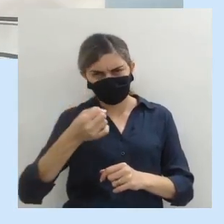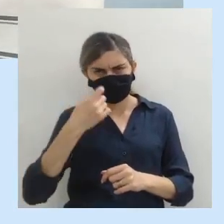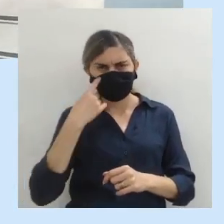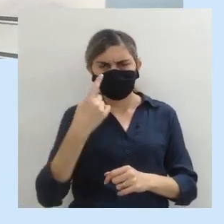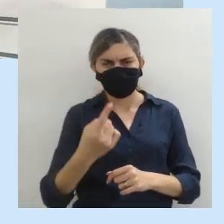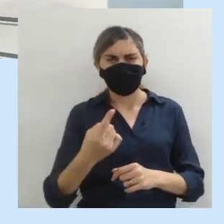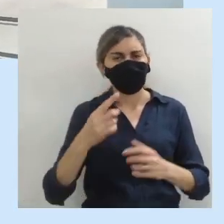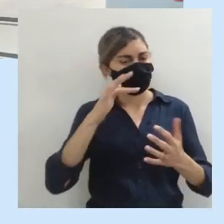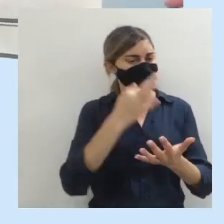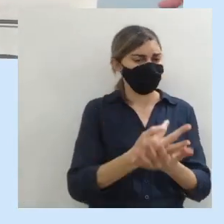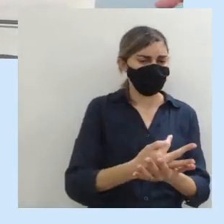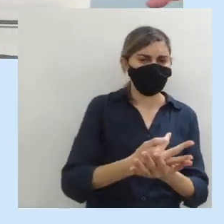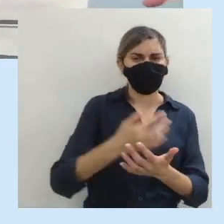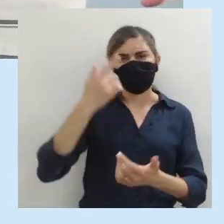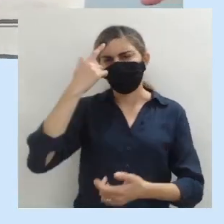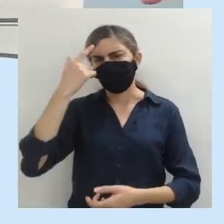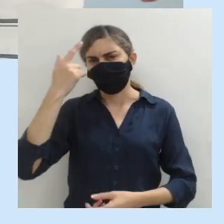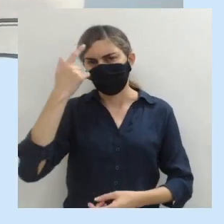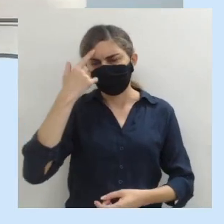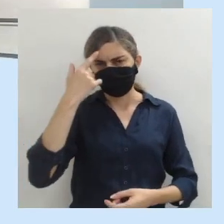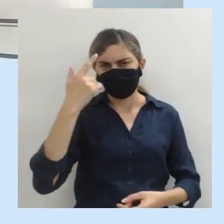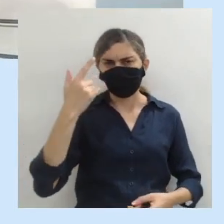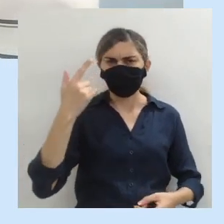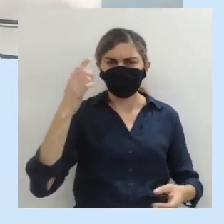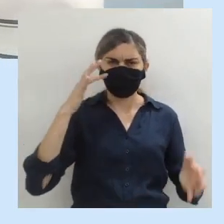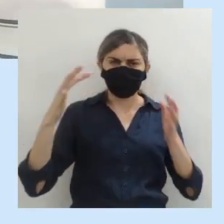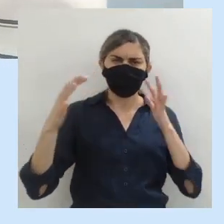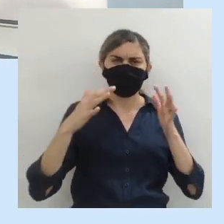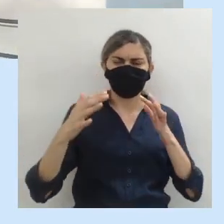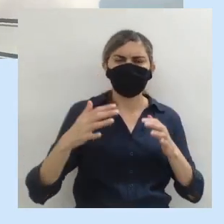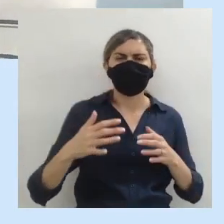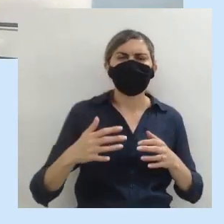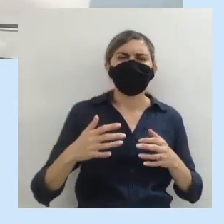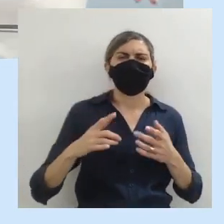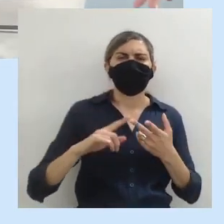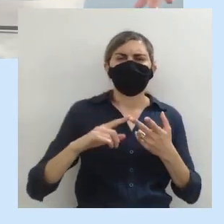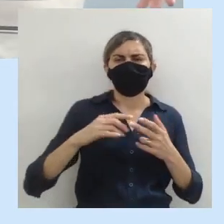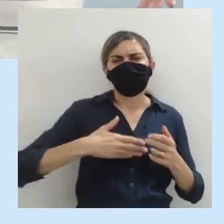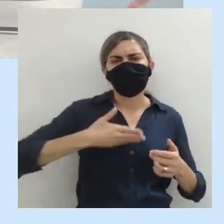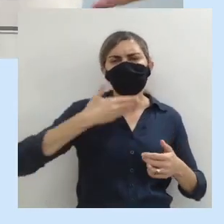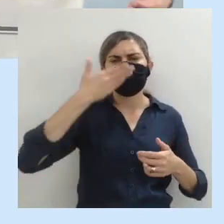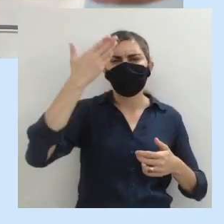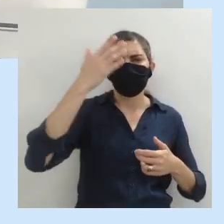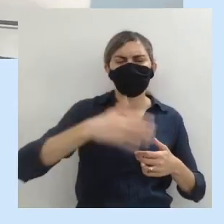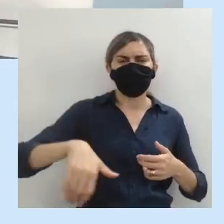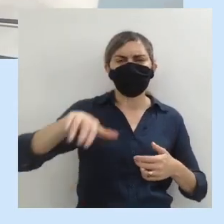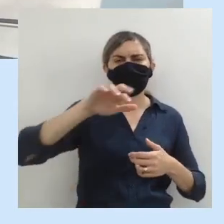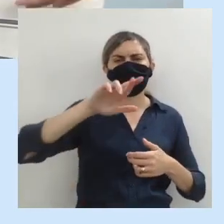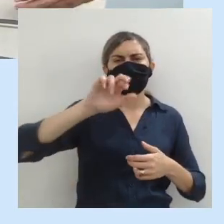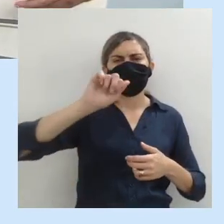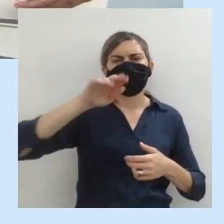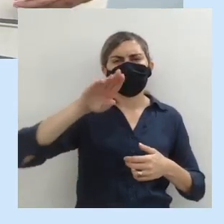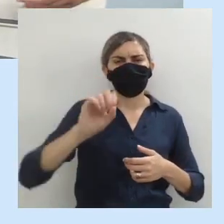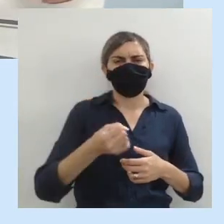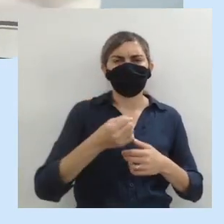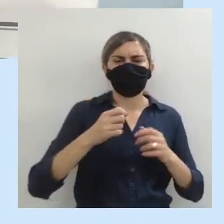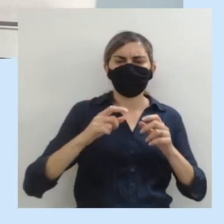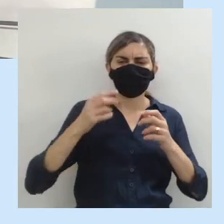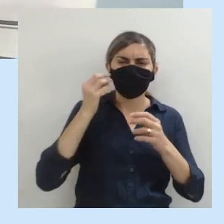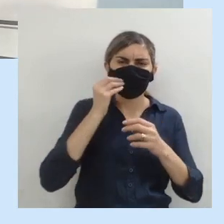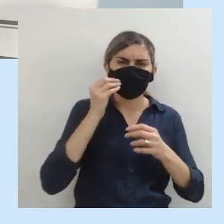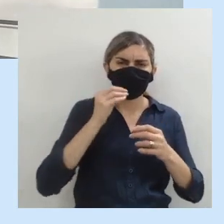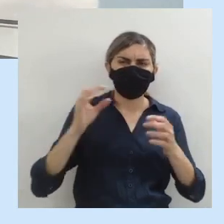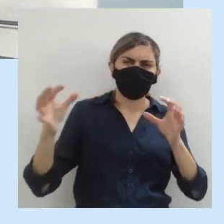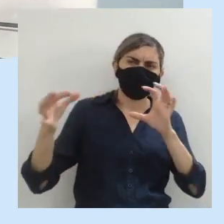vejam só, fé, razão, a Península Hispânica, os árabes, essa tentativa de conciliar a fé e